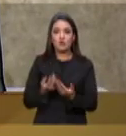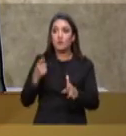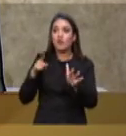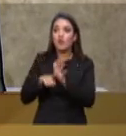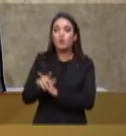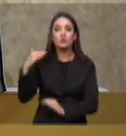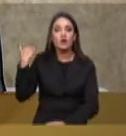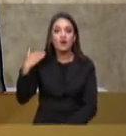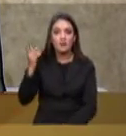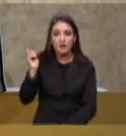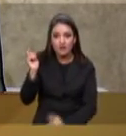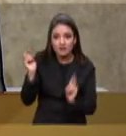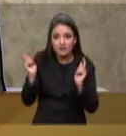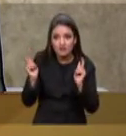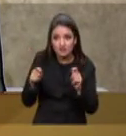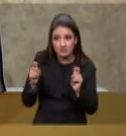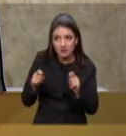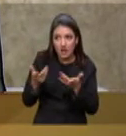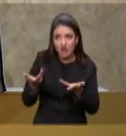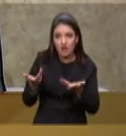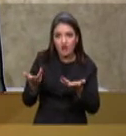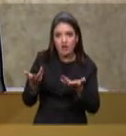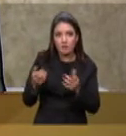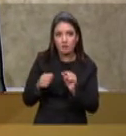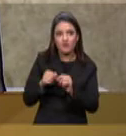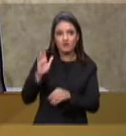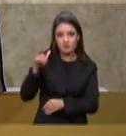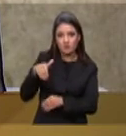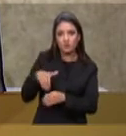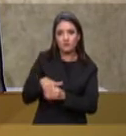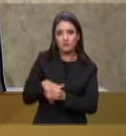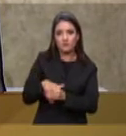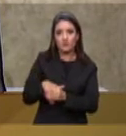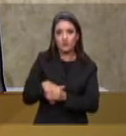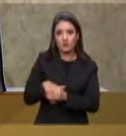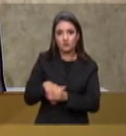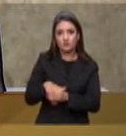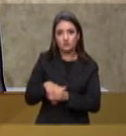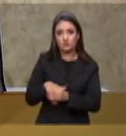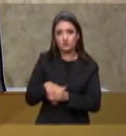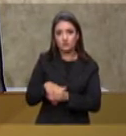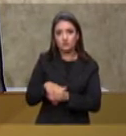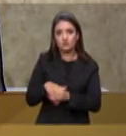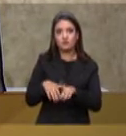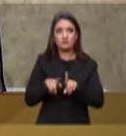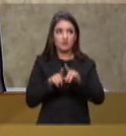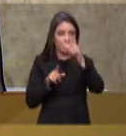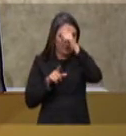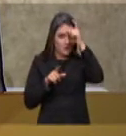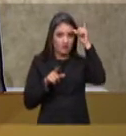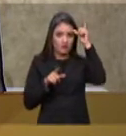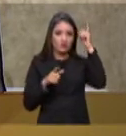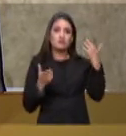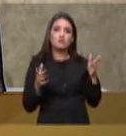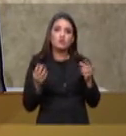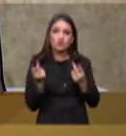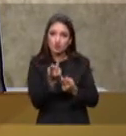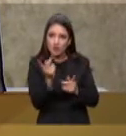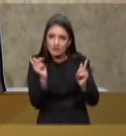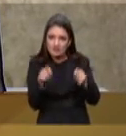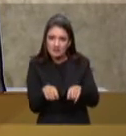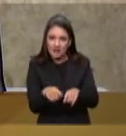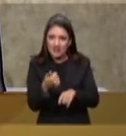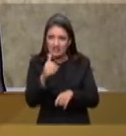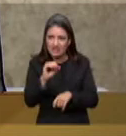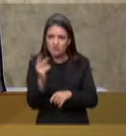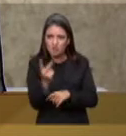se esse tempo é suficiente para a Vossa Excelência e para o ministro Lewandowski para concluirmos o